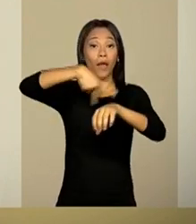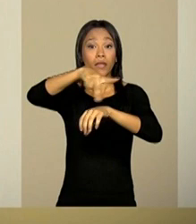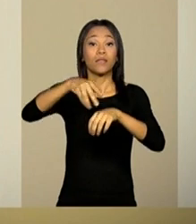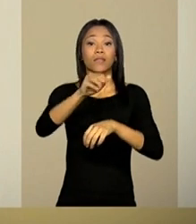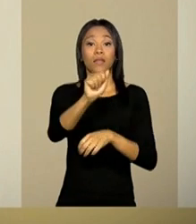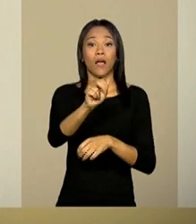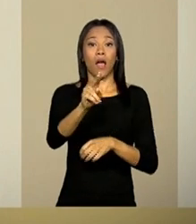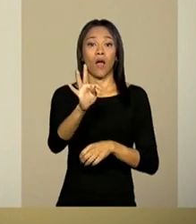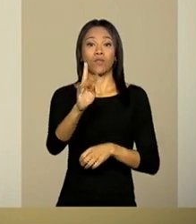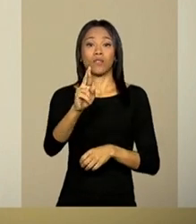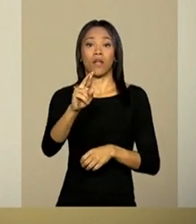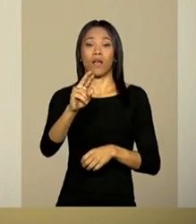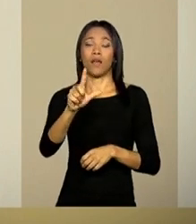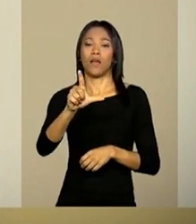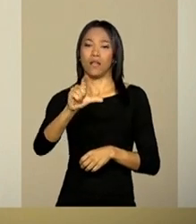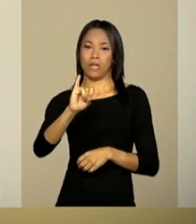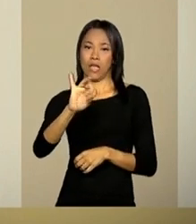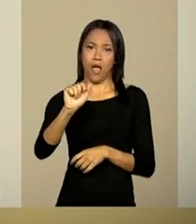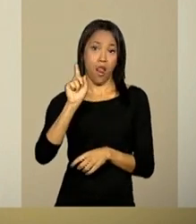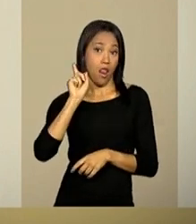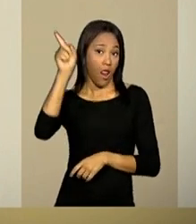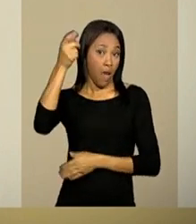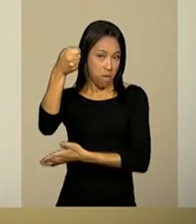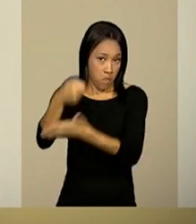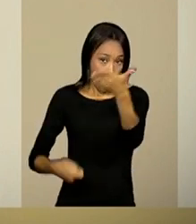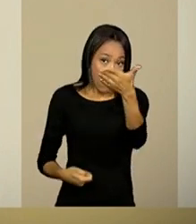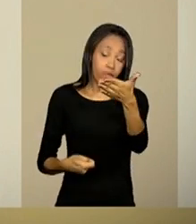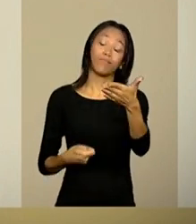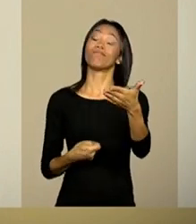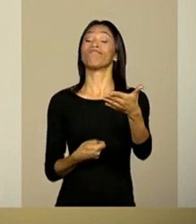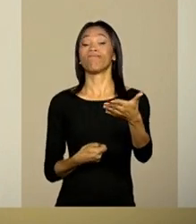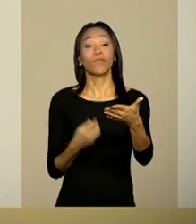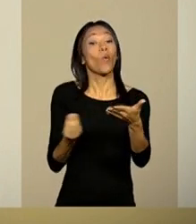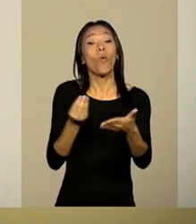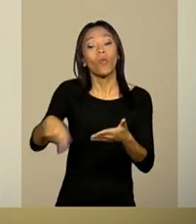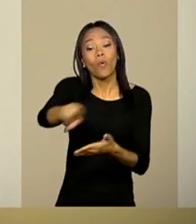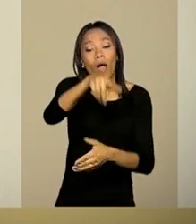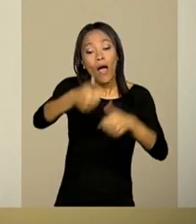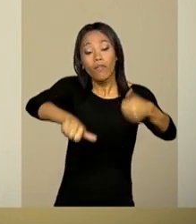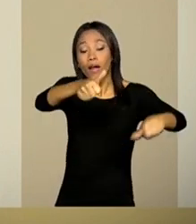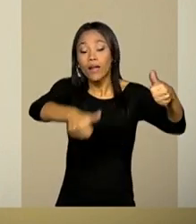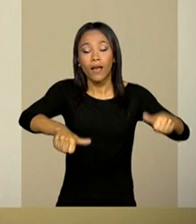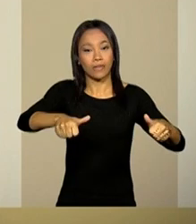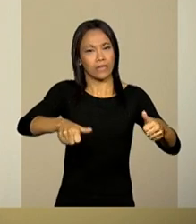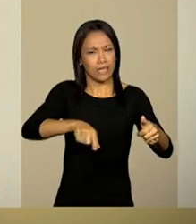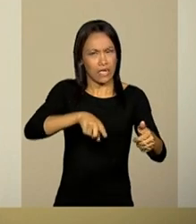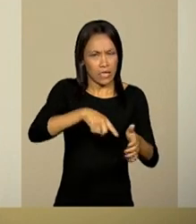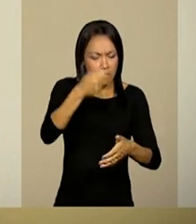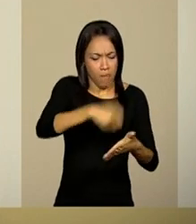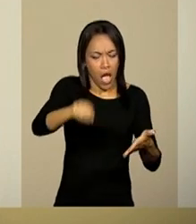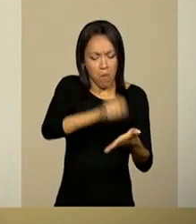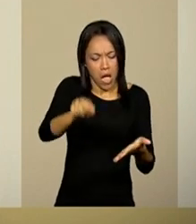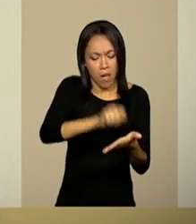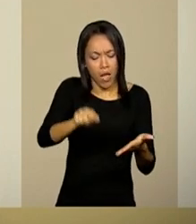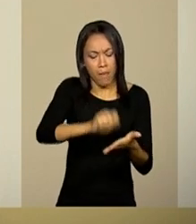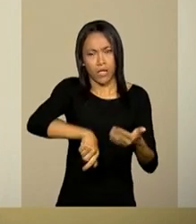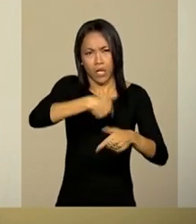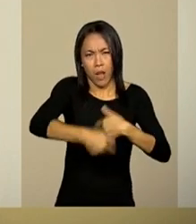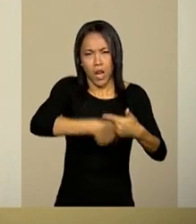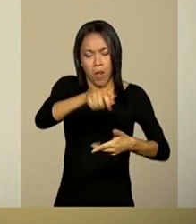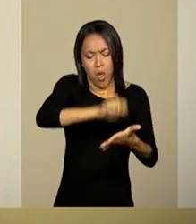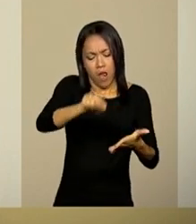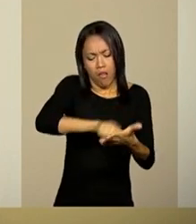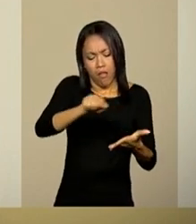pra gente que lá em vez de provas Os estudantes são avaliados por meio de trabalhos e mais trabalhos o que